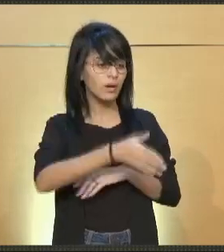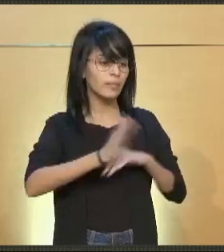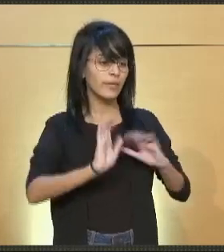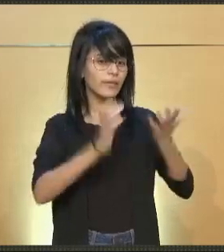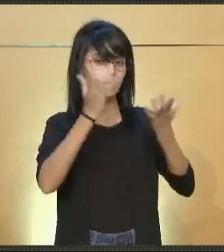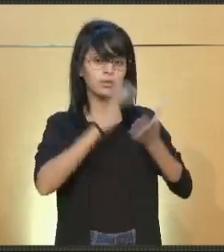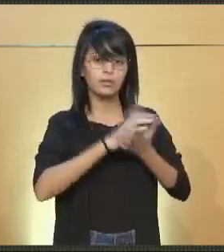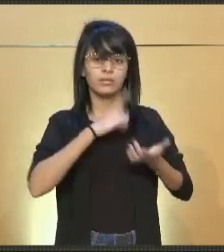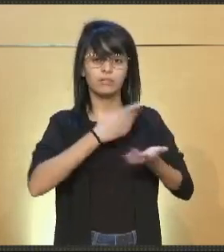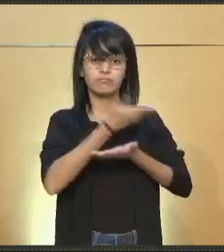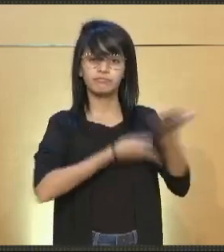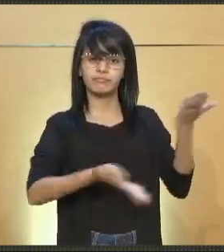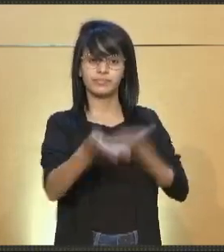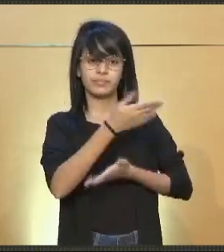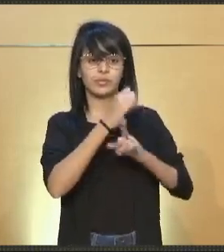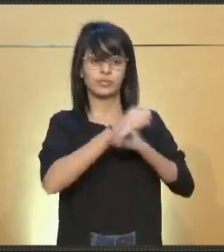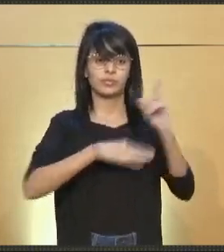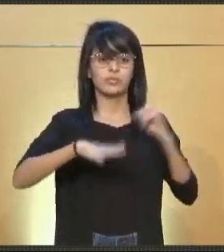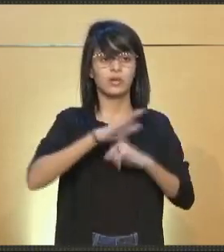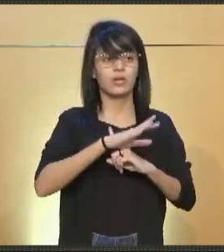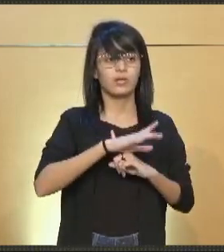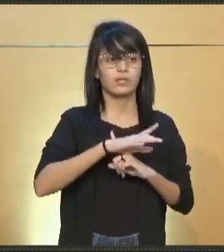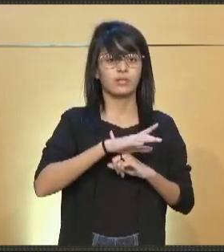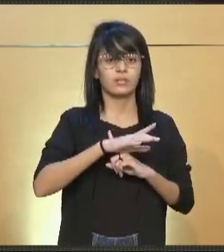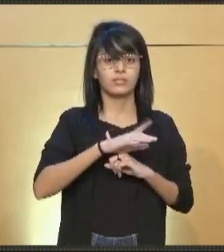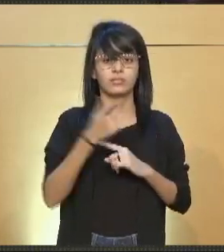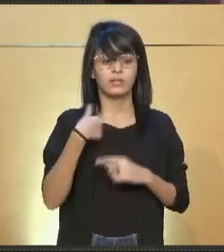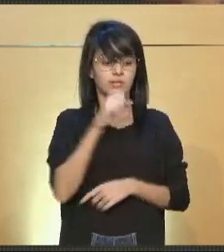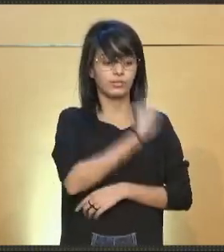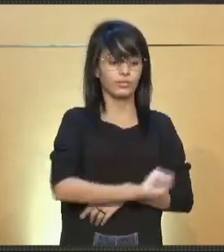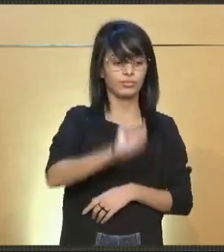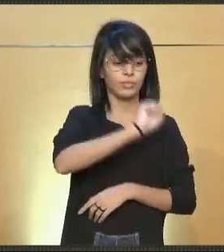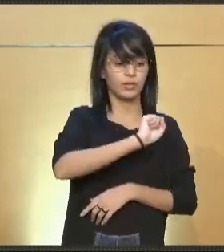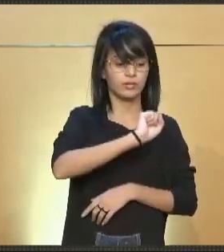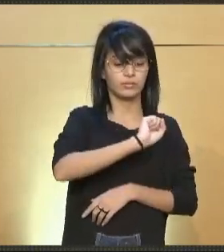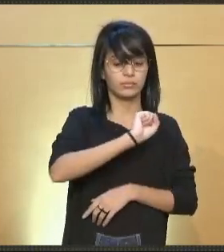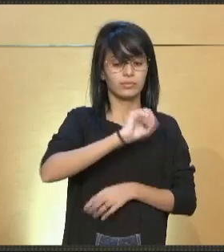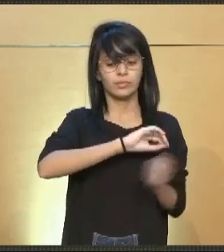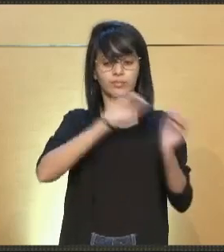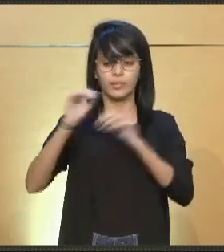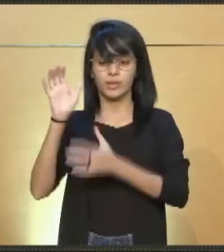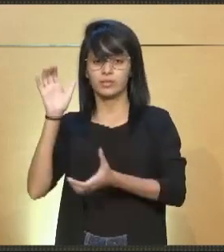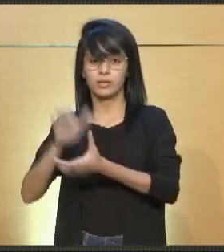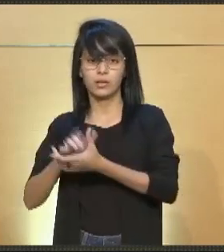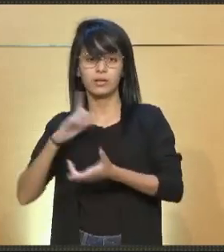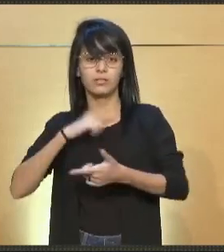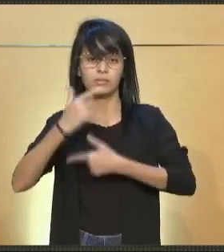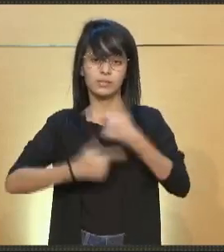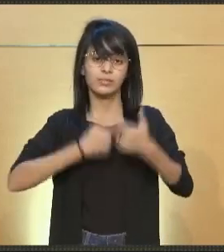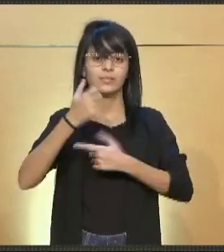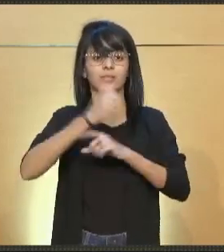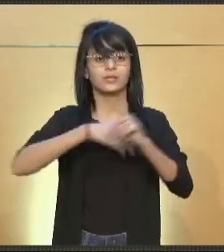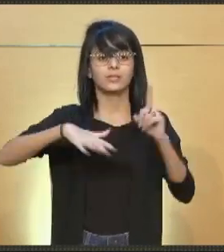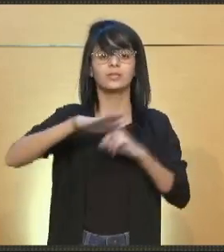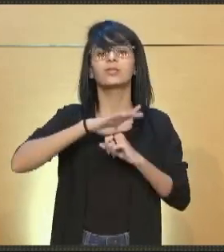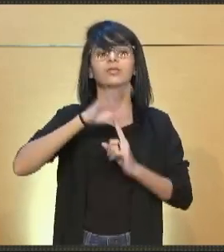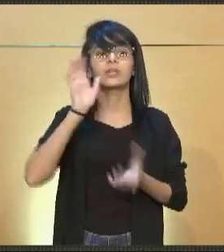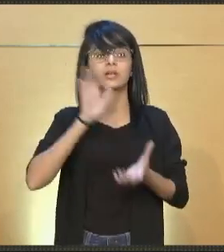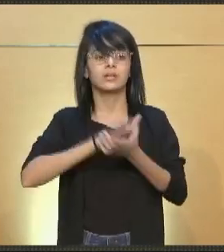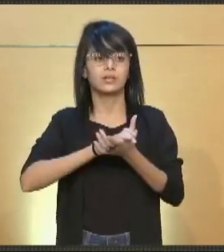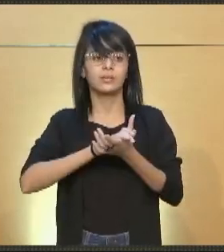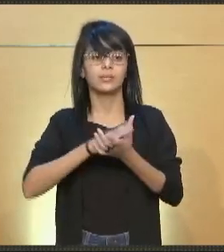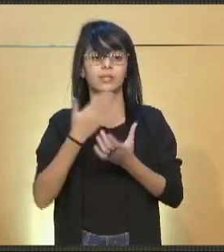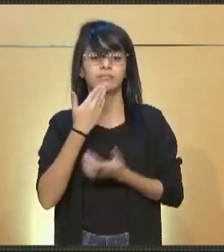social, onde socialmente você muda de um status, de solteiro para casado. Tem todo um trabalho social que o casamento